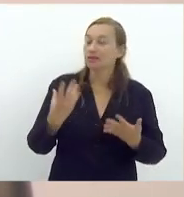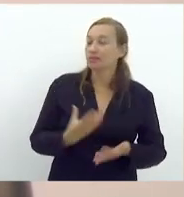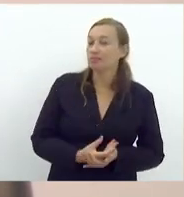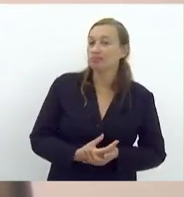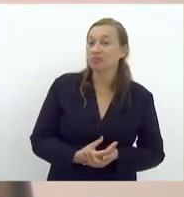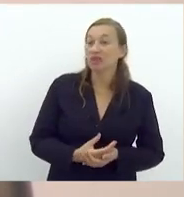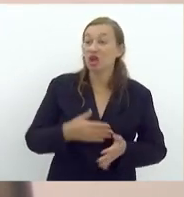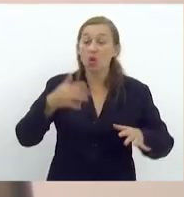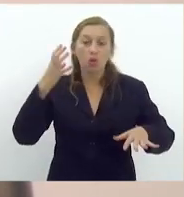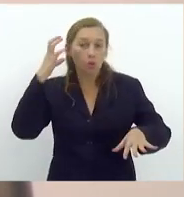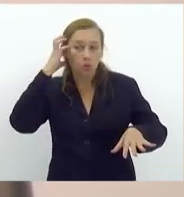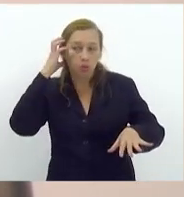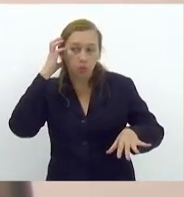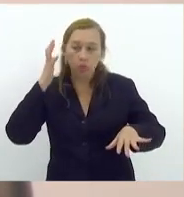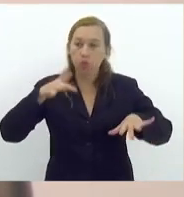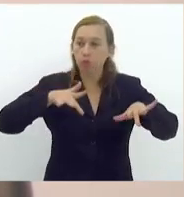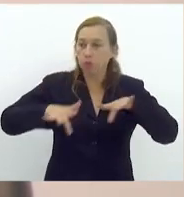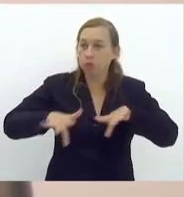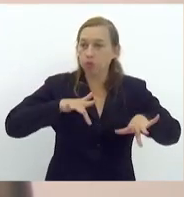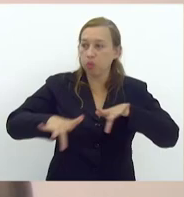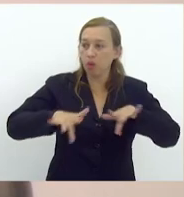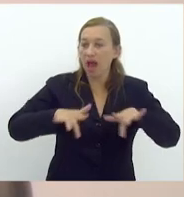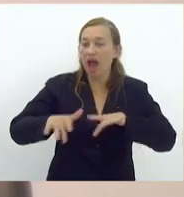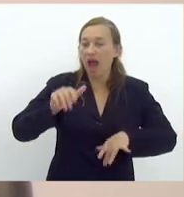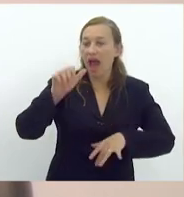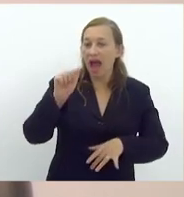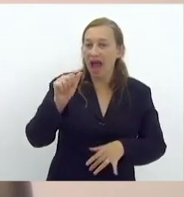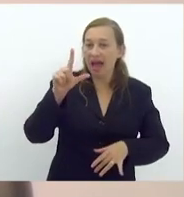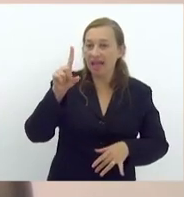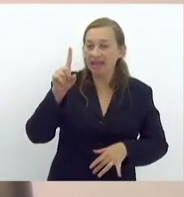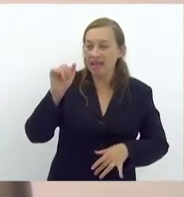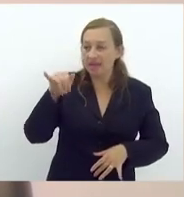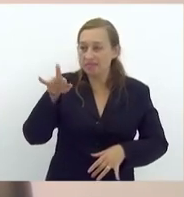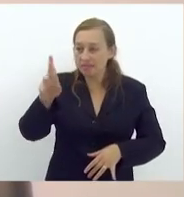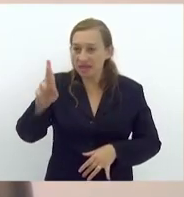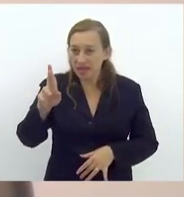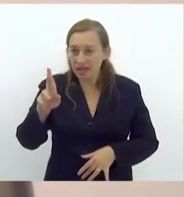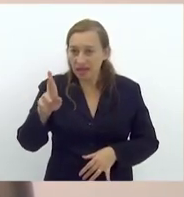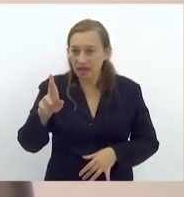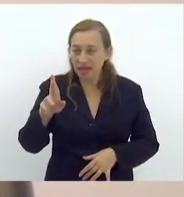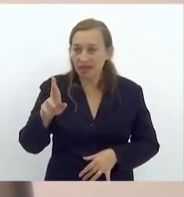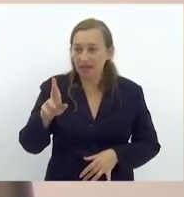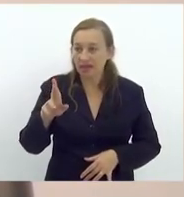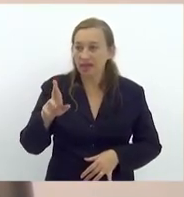DJ admiremos e Big Boy do Baile da Pesada